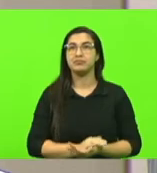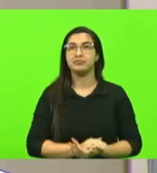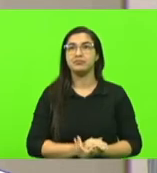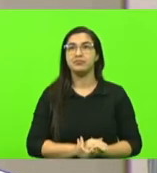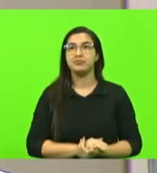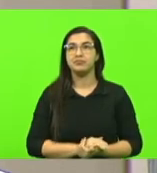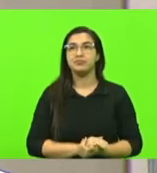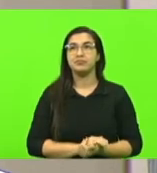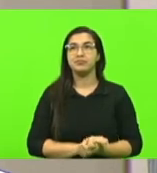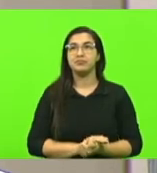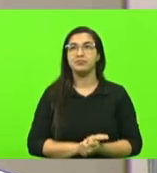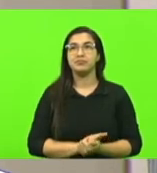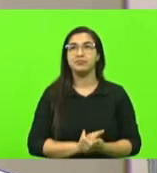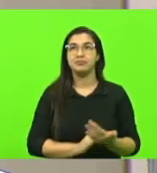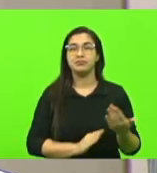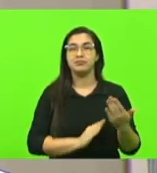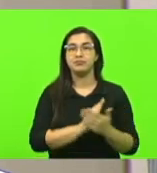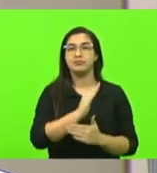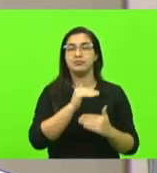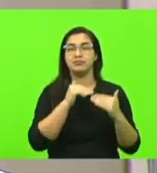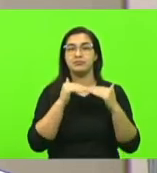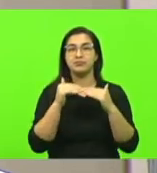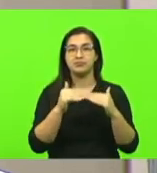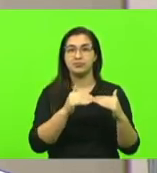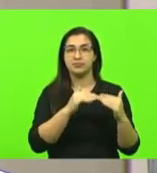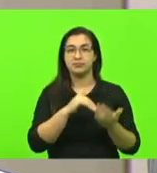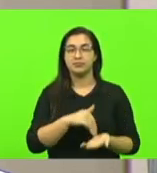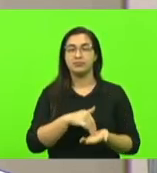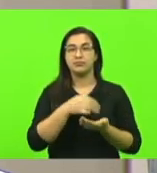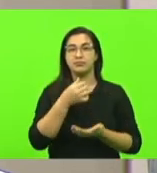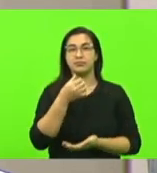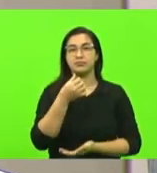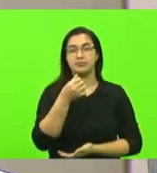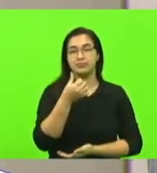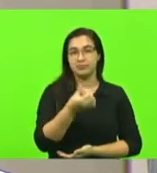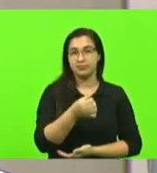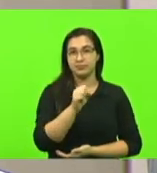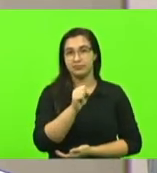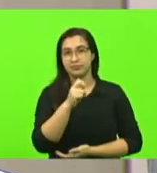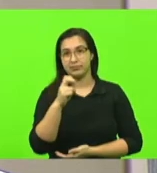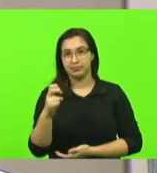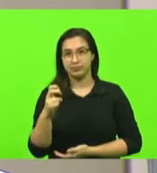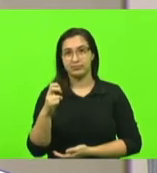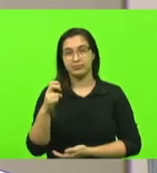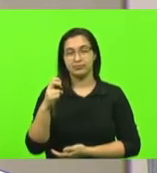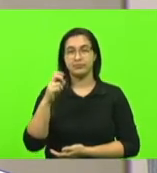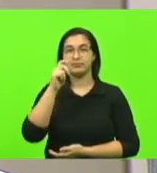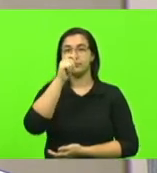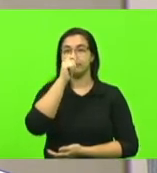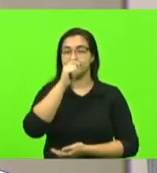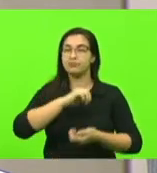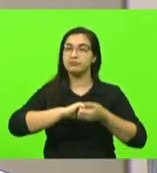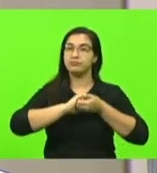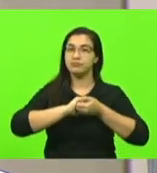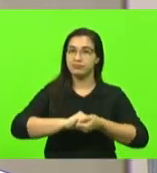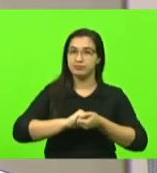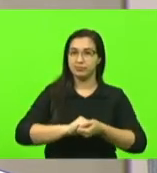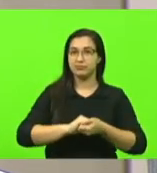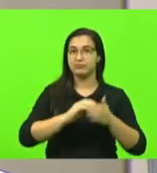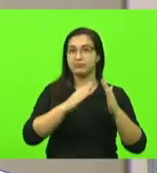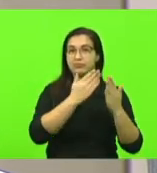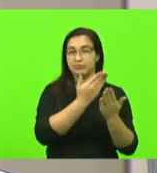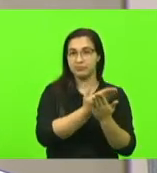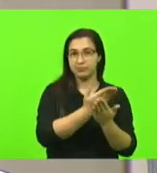como se encontra. Aprovado por unanimidade. Moção 685, autor deputado João Amin, cumprimentando o Colégio Catarinense pelos